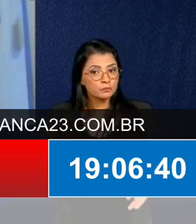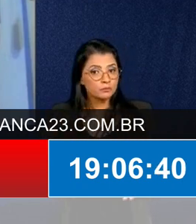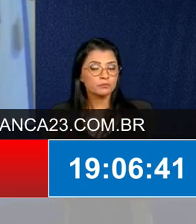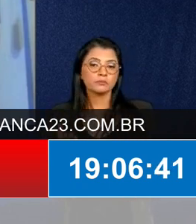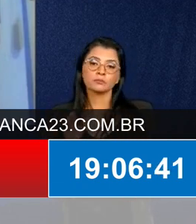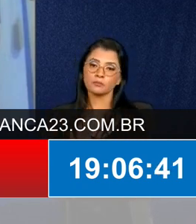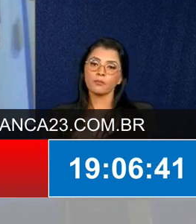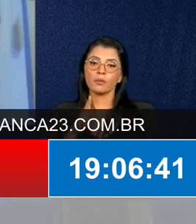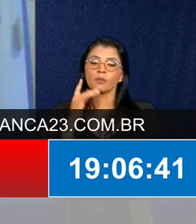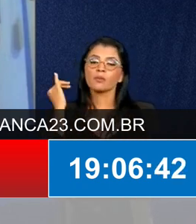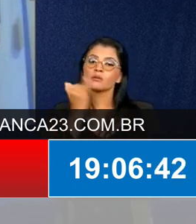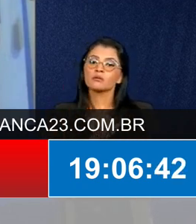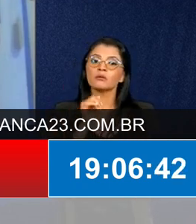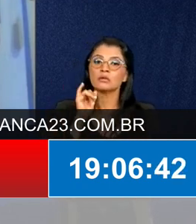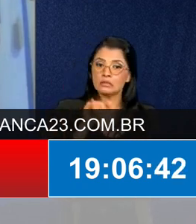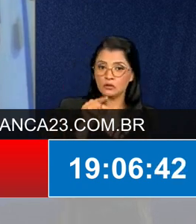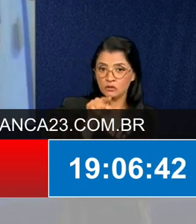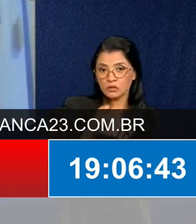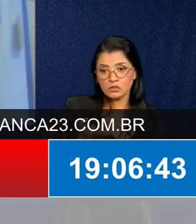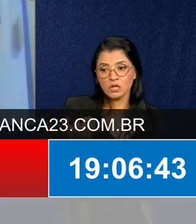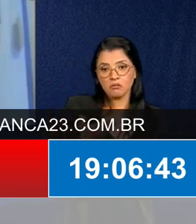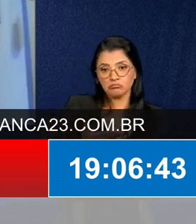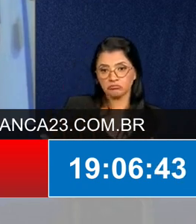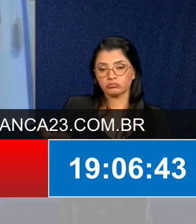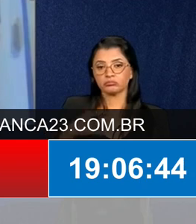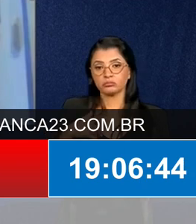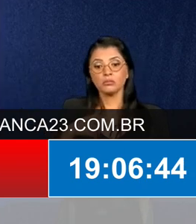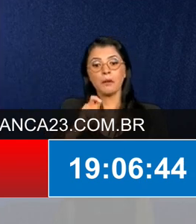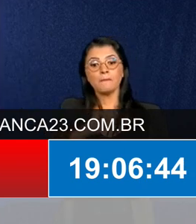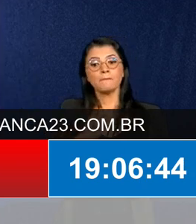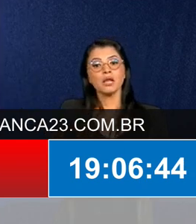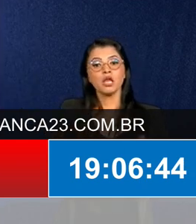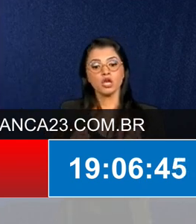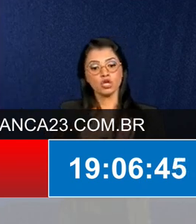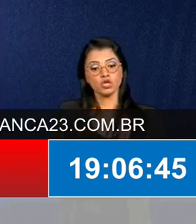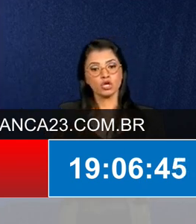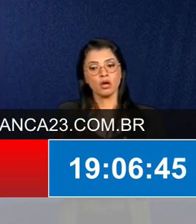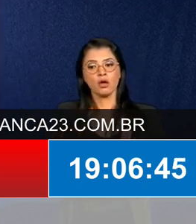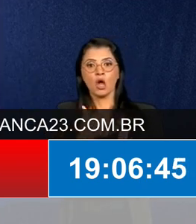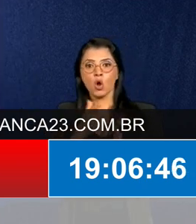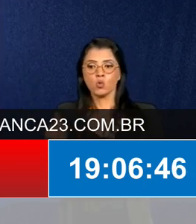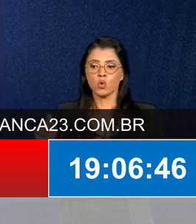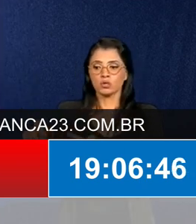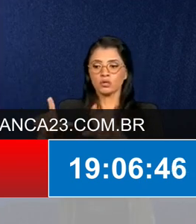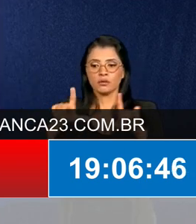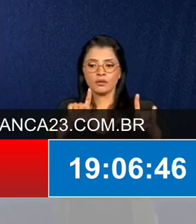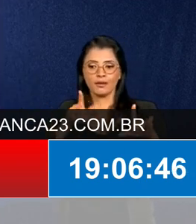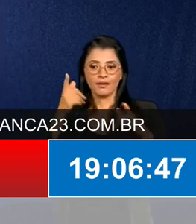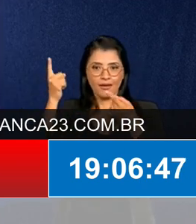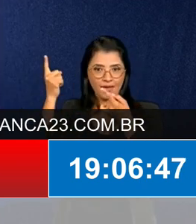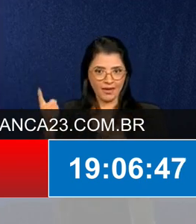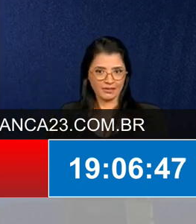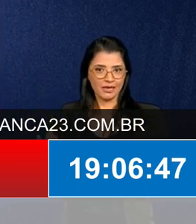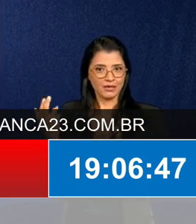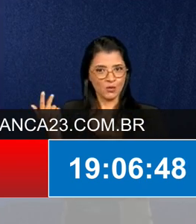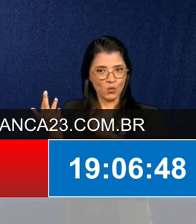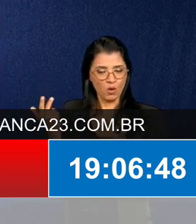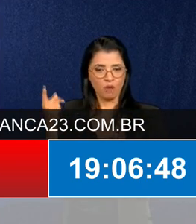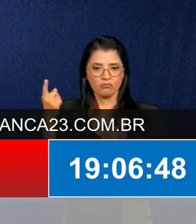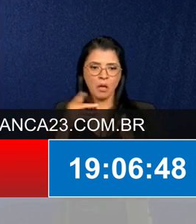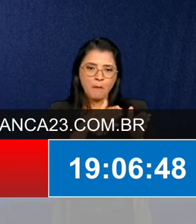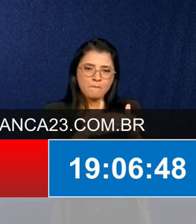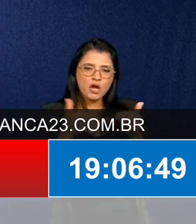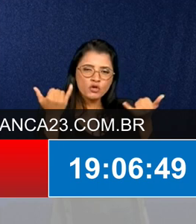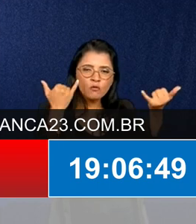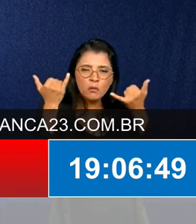recebia isso e dizia, olha, se você quiser essa mediação, preencha esse formulário. E vem uma outra tela, nossa, que essa eu tenho aqui, e que pede todos